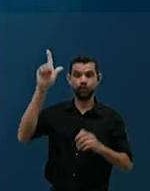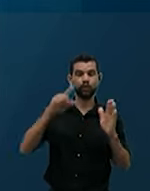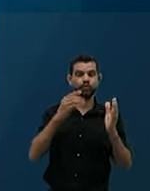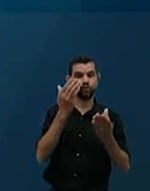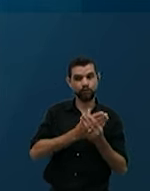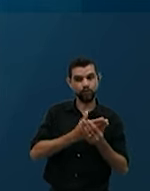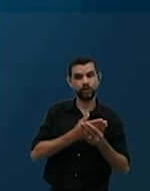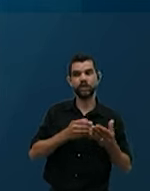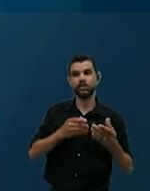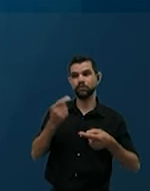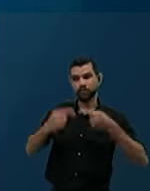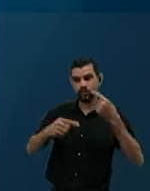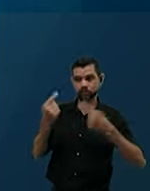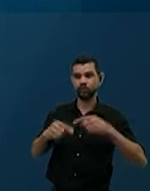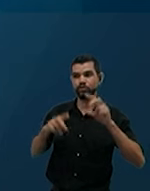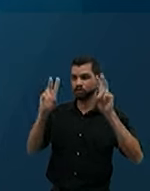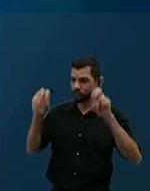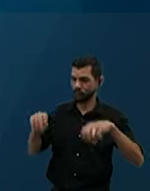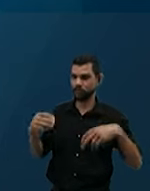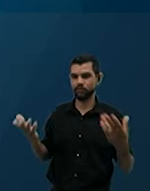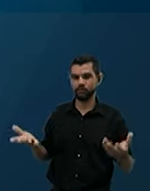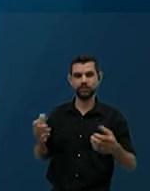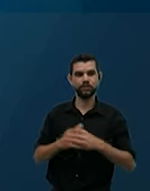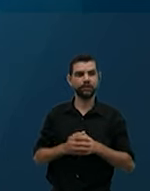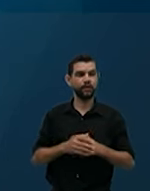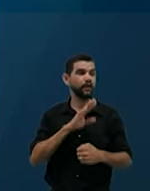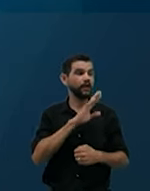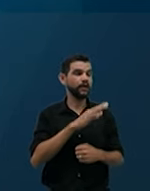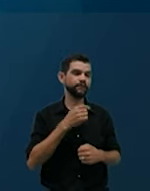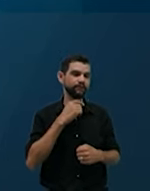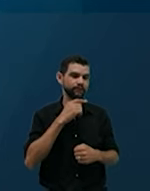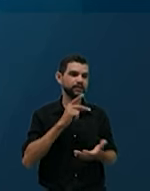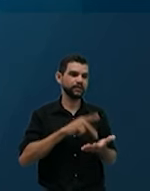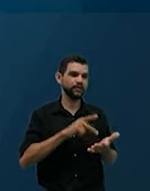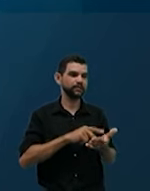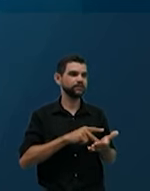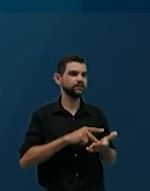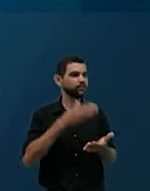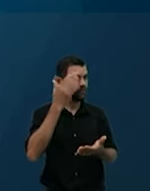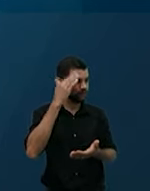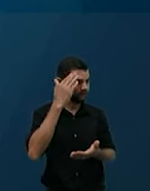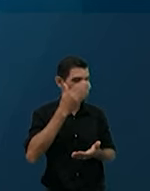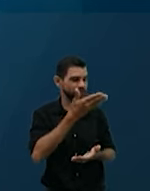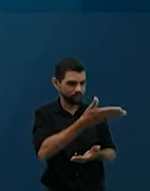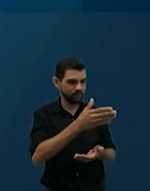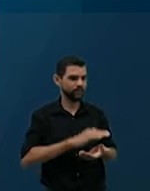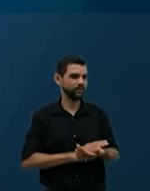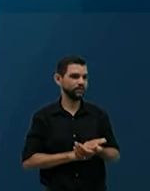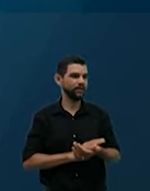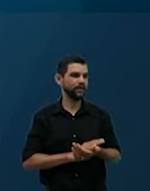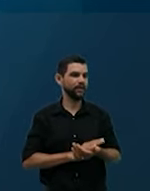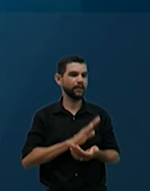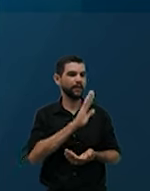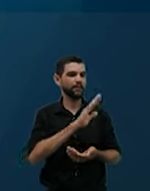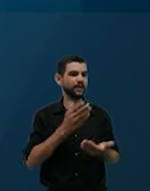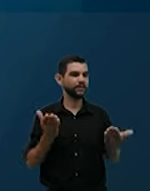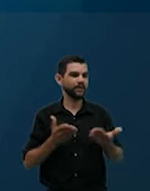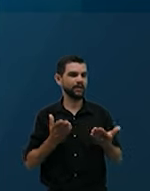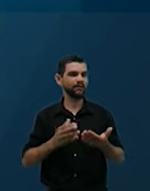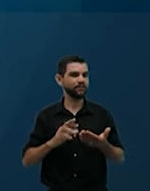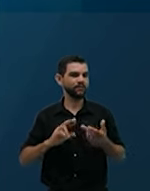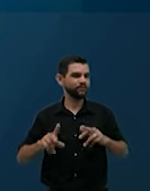não cometeu um erro grosseiro. Sim. Não, sem dúvida. Muito menos, nós entendemos o que você... Essa é a dissensão aqui. De fato, é um